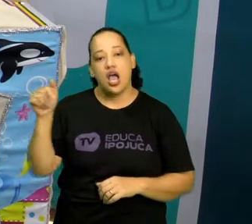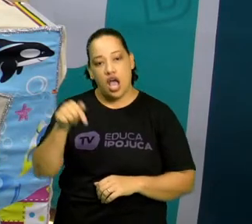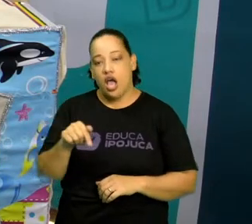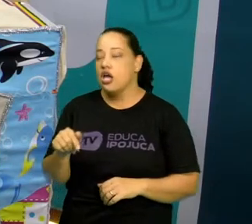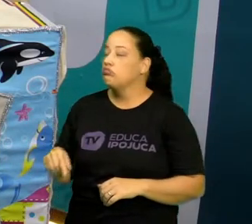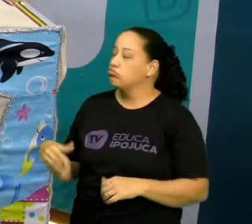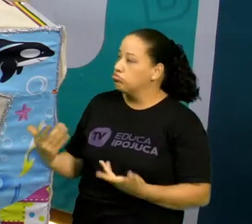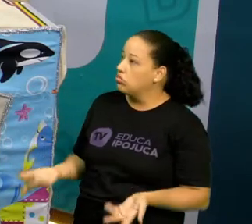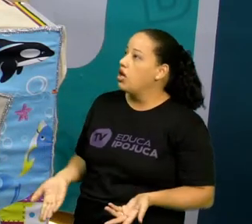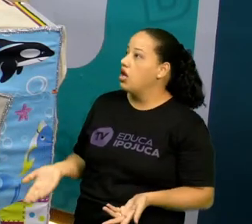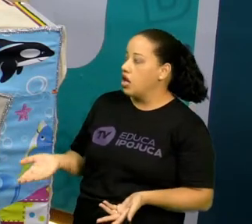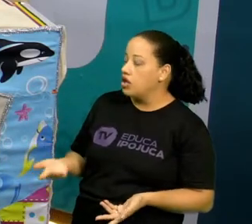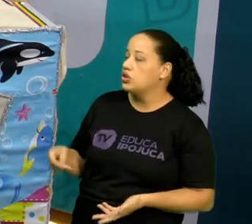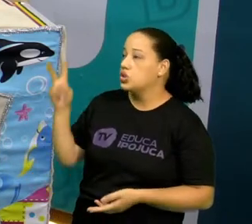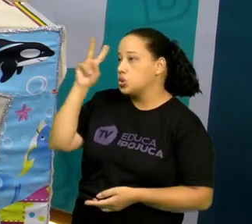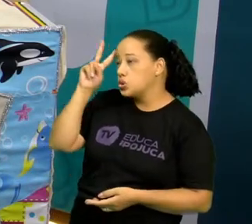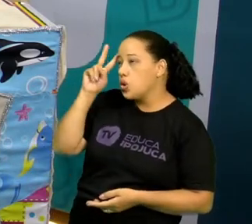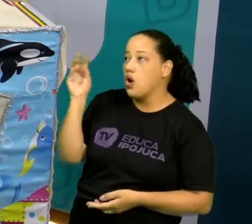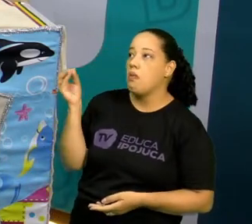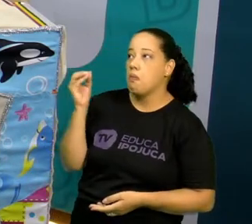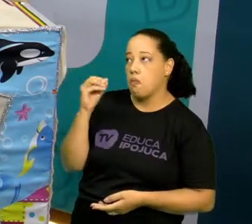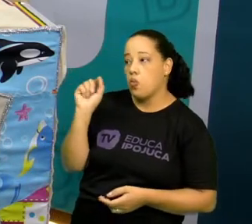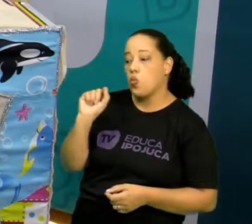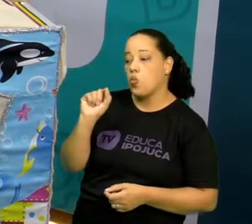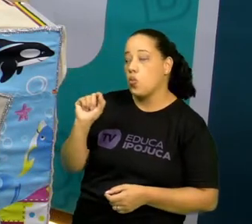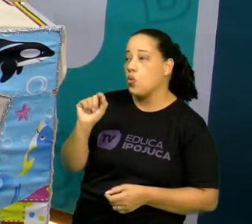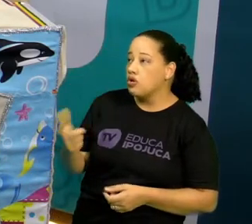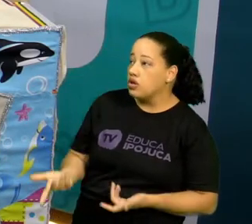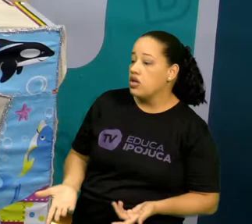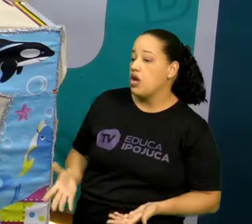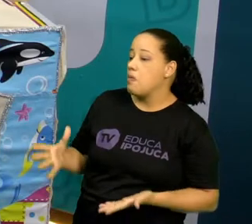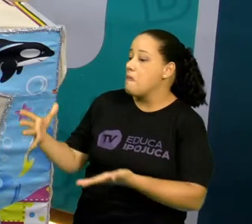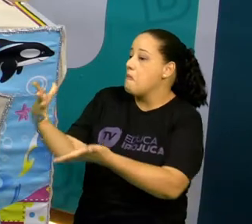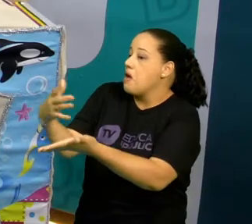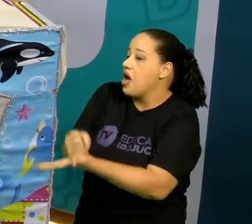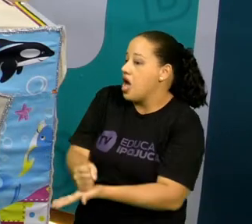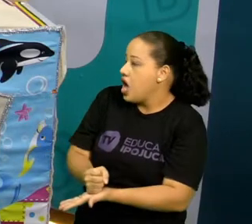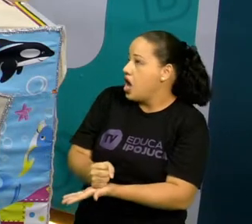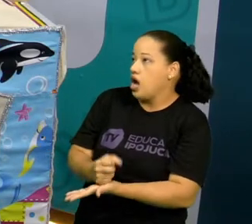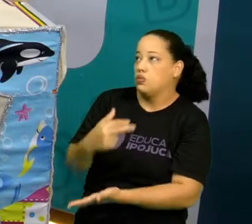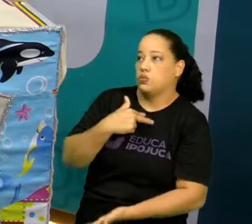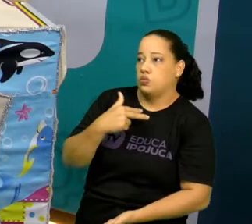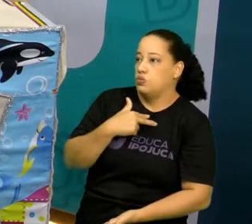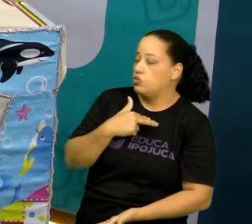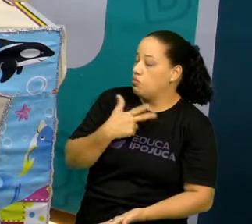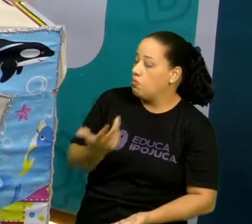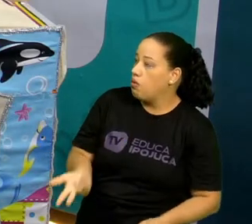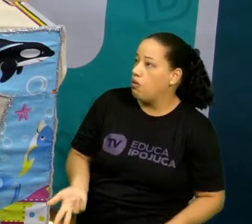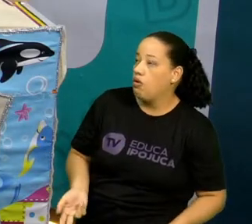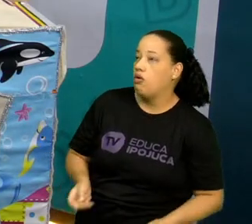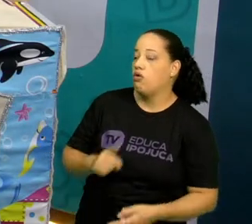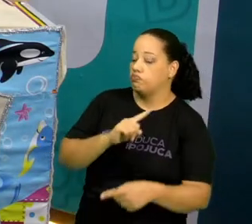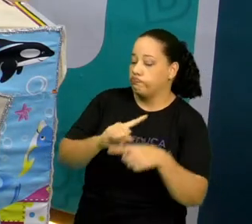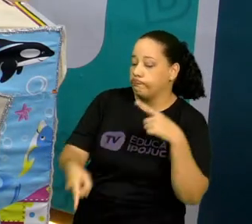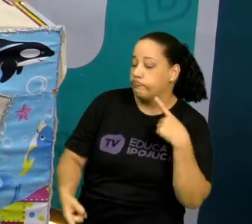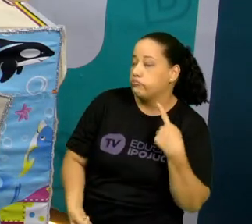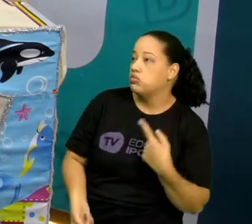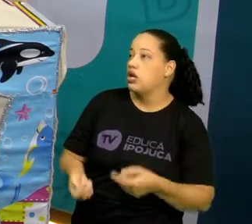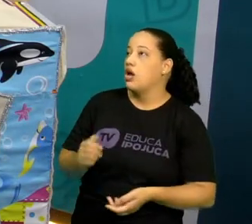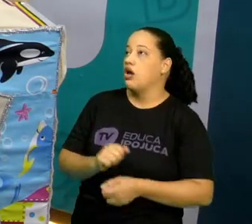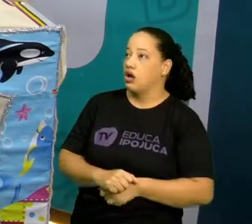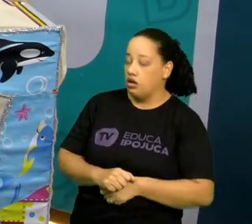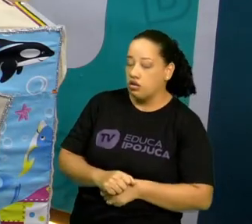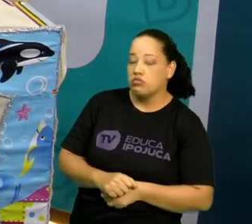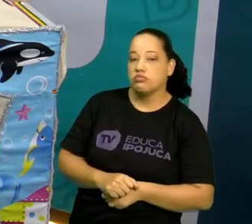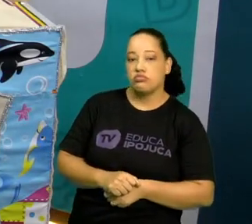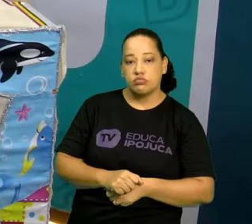pegar nada dos outros sem pedir. Isso mesmo. Não pode pegar o filho dos outros. Muito bem,